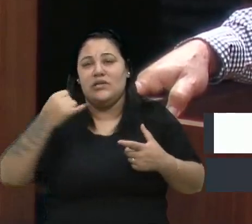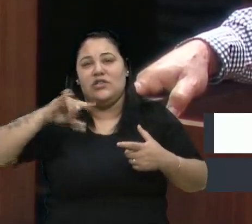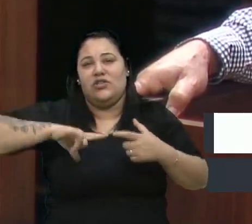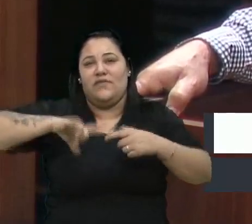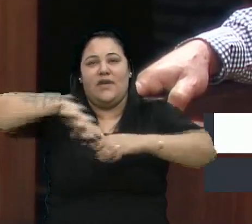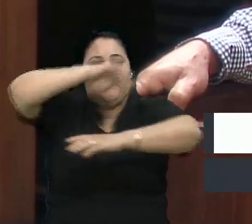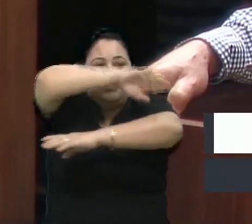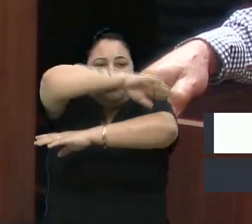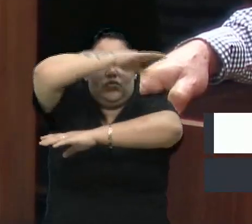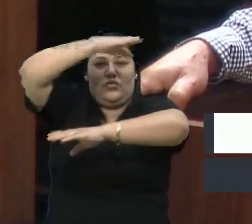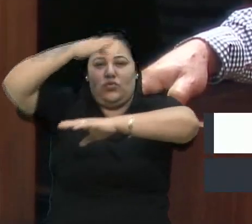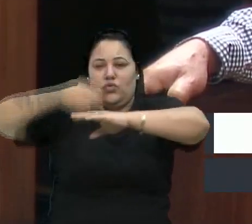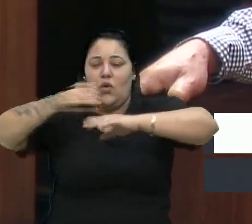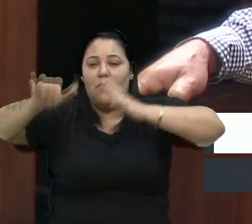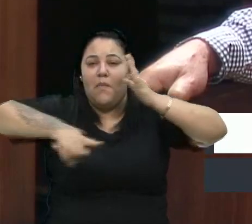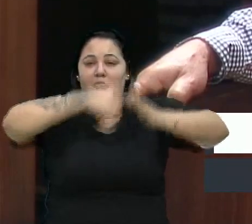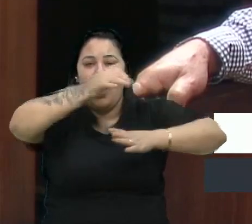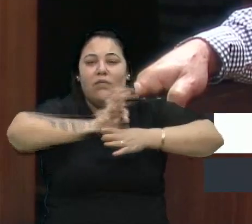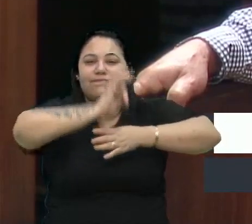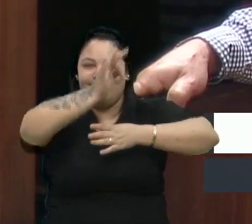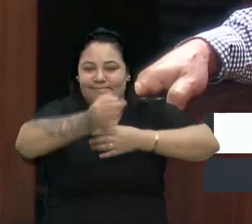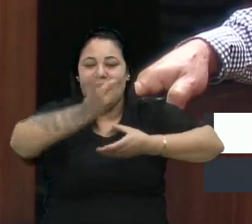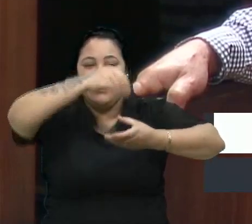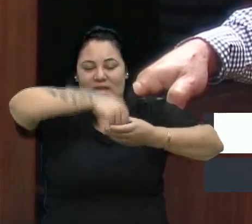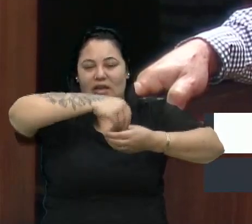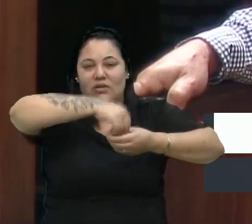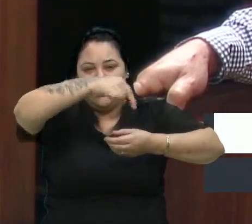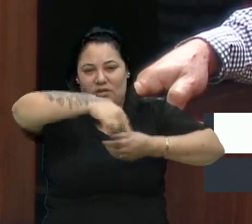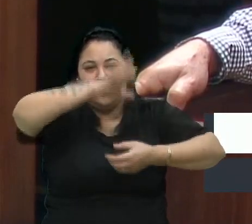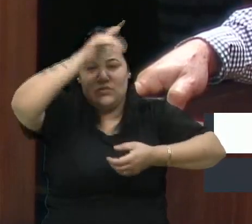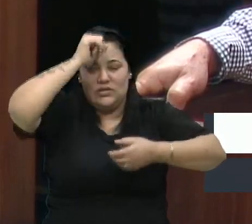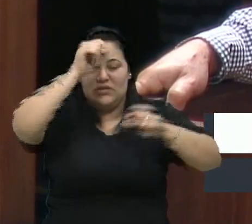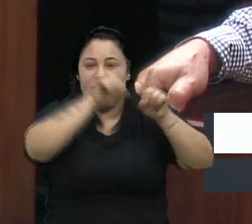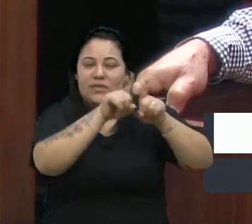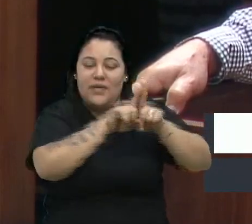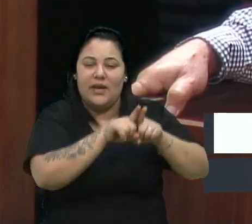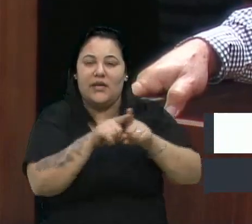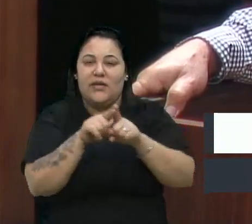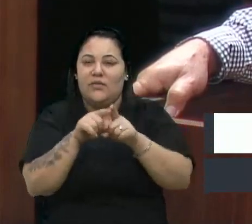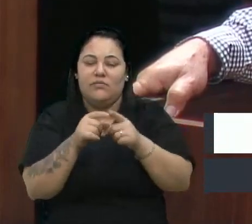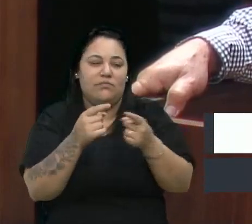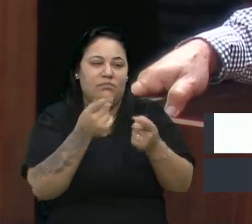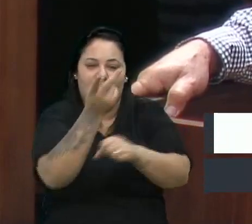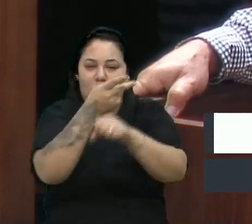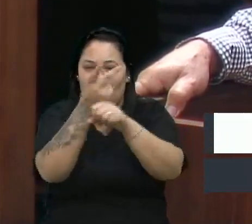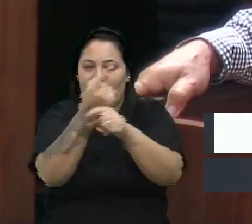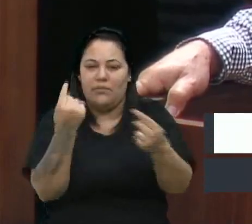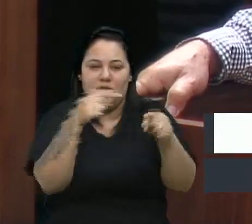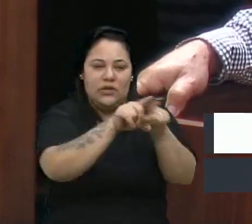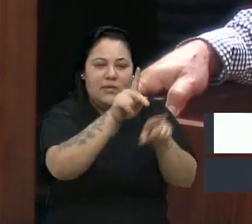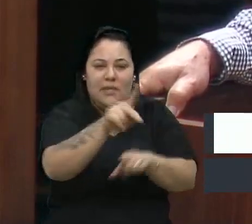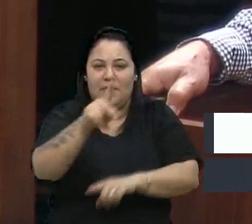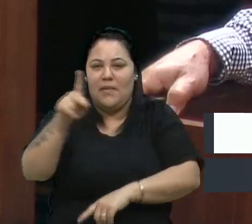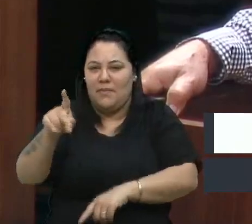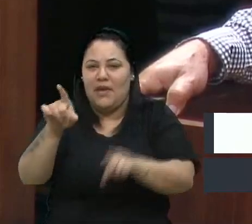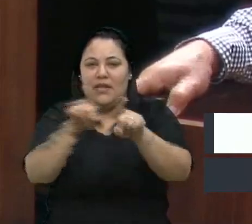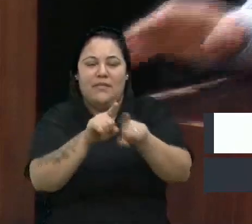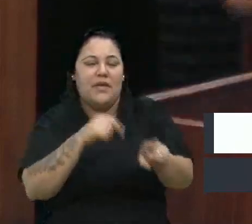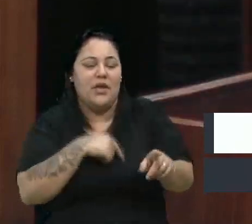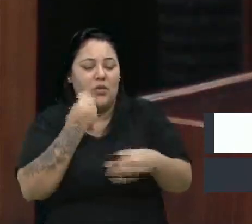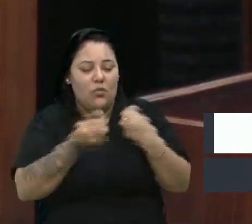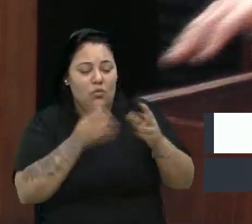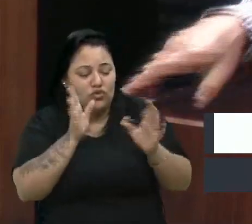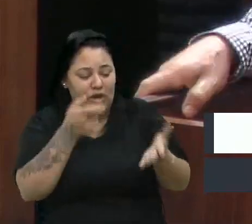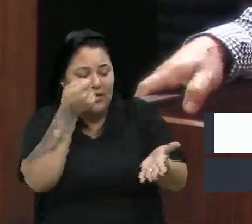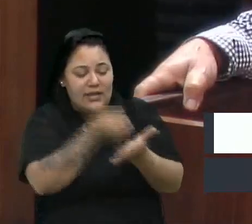frente melhora os recursos dentro do município, talvez buscar parceria pública-privada, como eu tentei quando eu estava